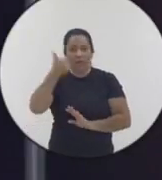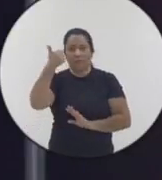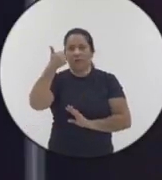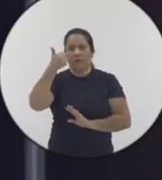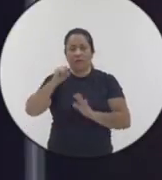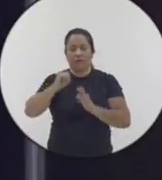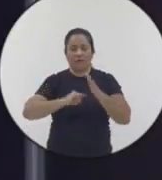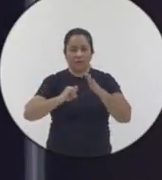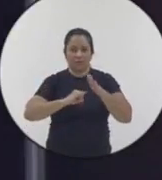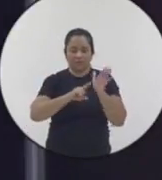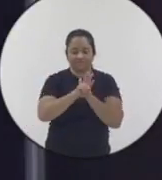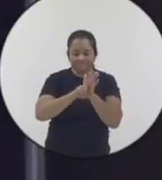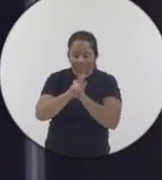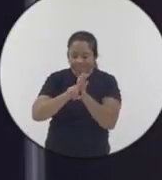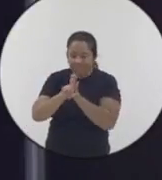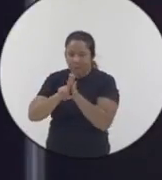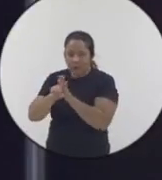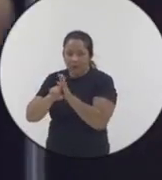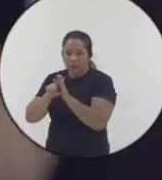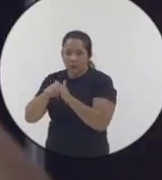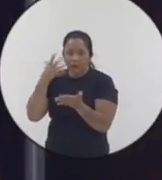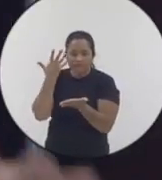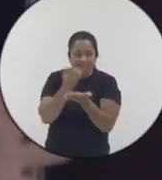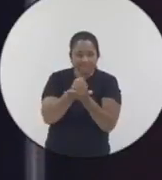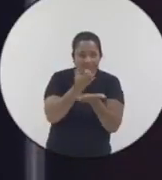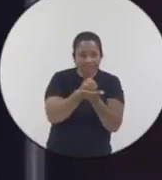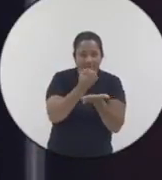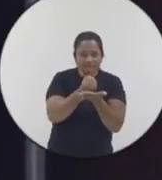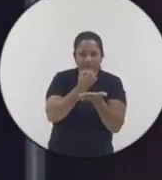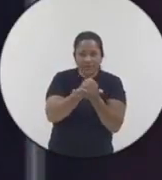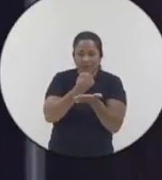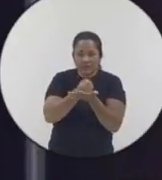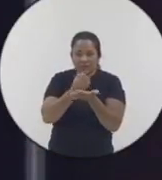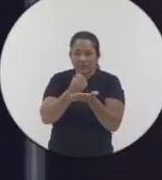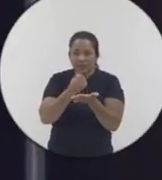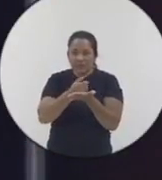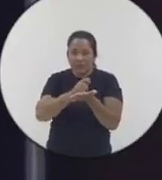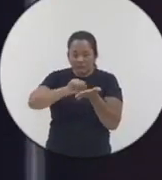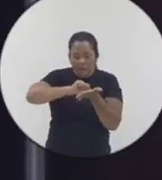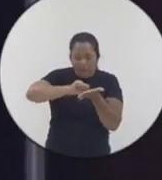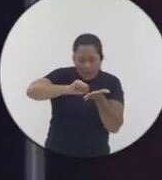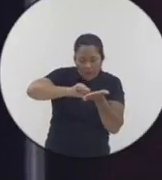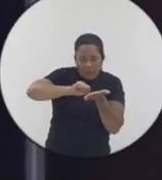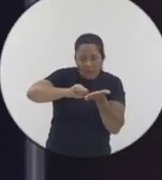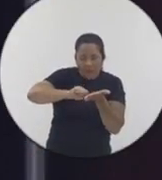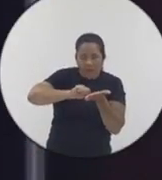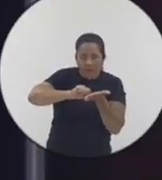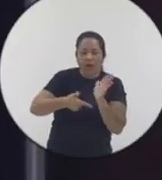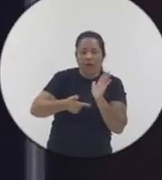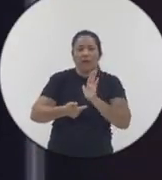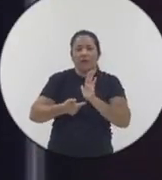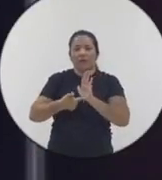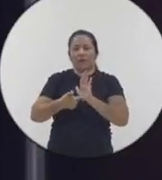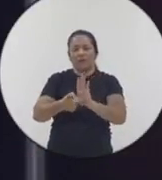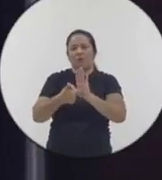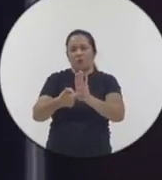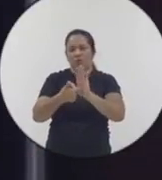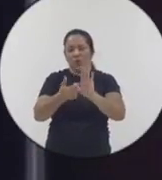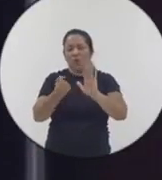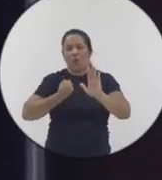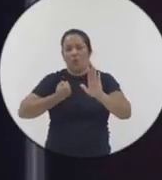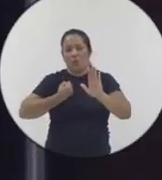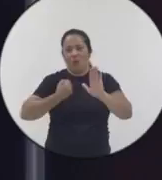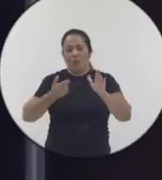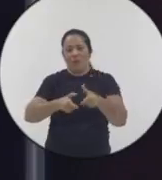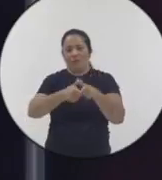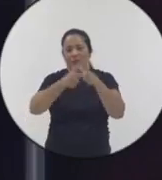a transformar isso em dados, transformar isso em produto, entregar um dossiê que comprometa a gestão e o legislativo da vergonha de